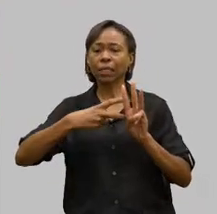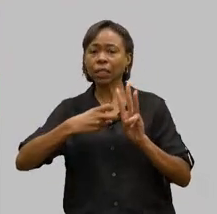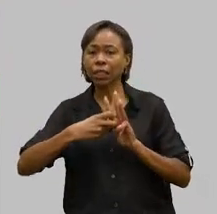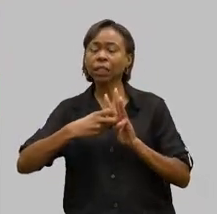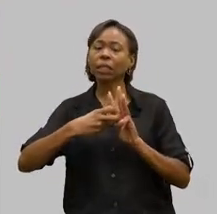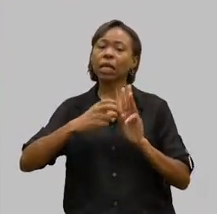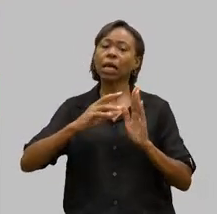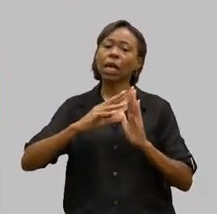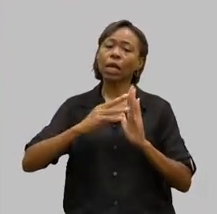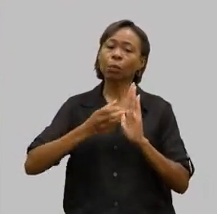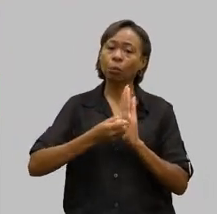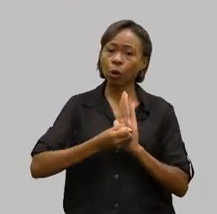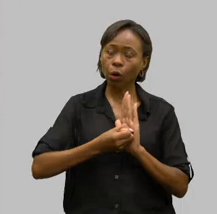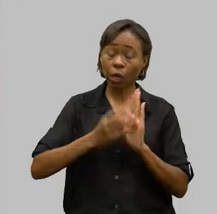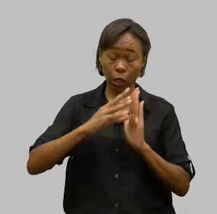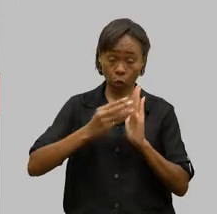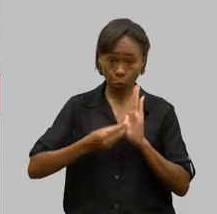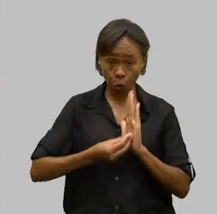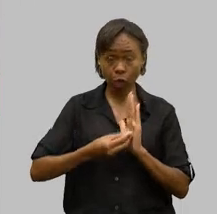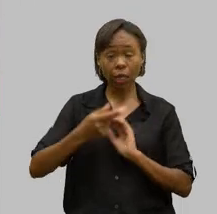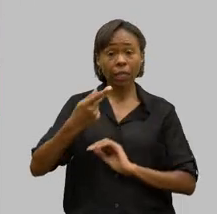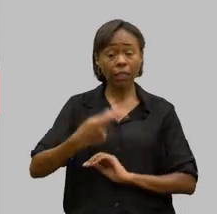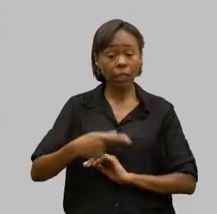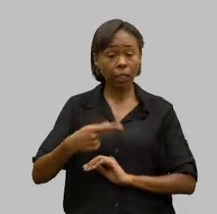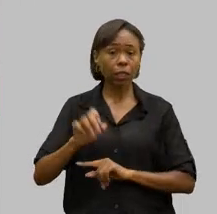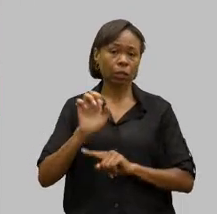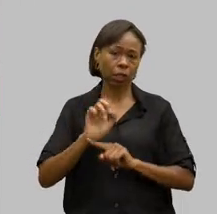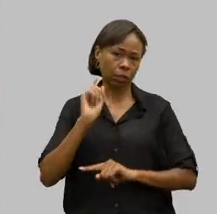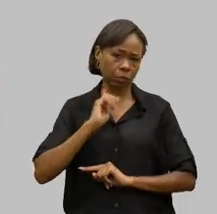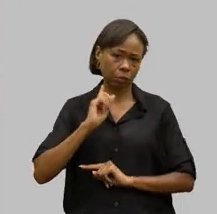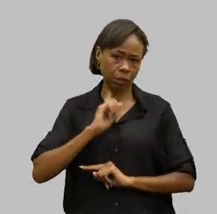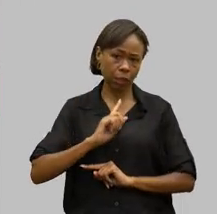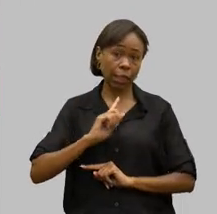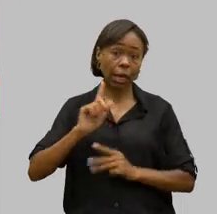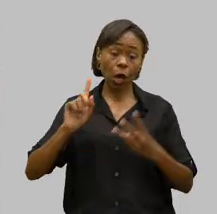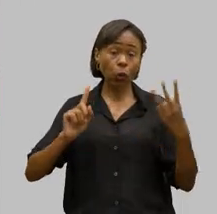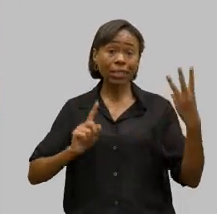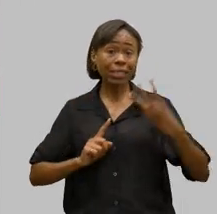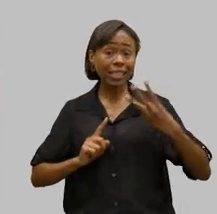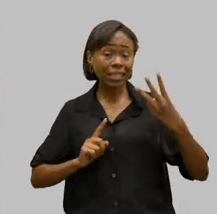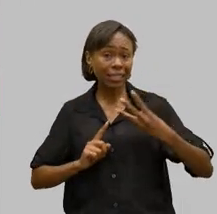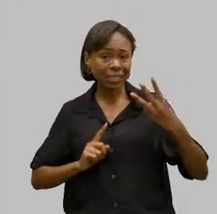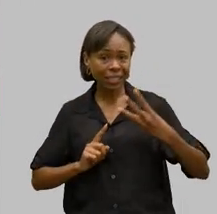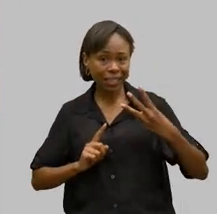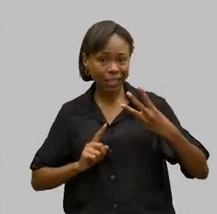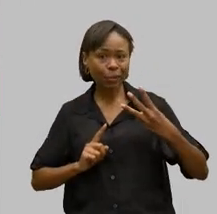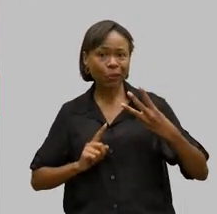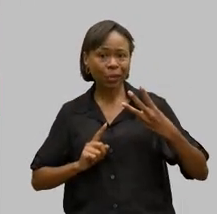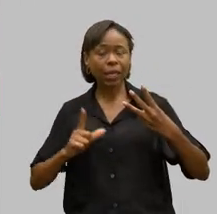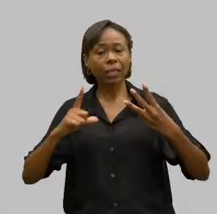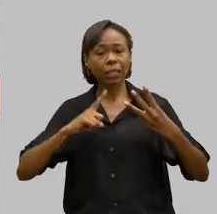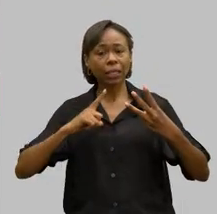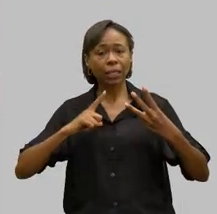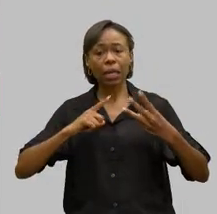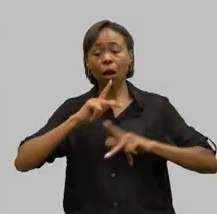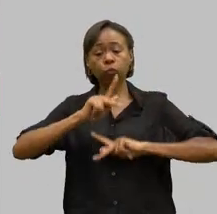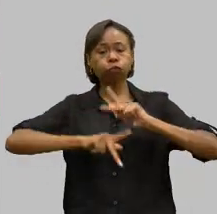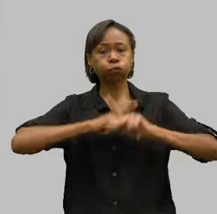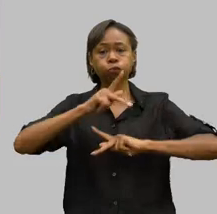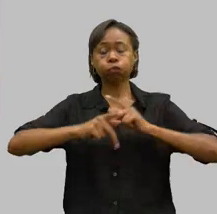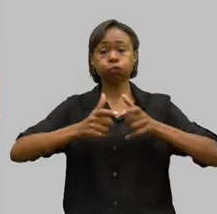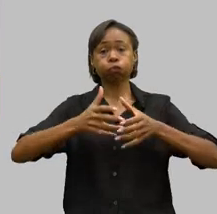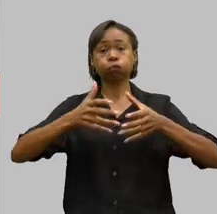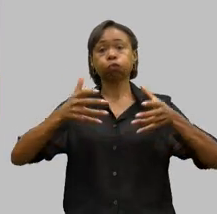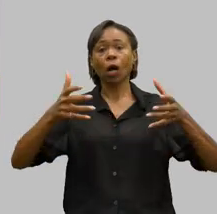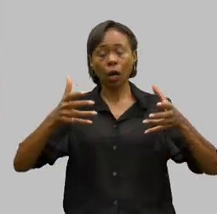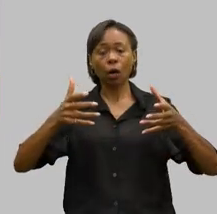Estado. Nosso Estado é o terceiro Estado no país em número de população quilombola. E